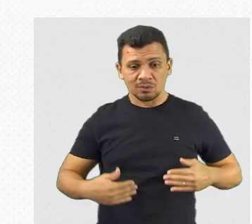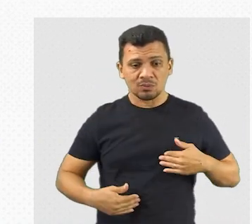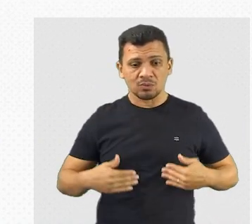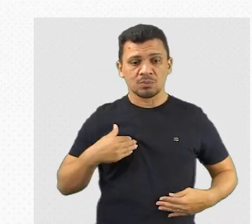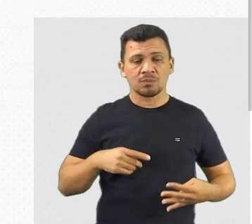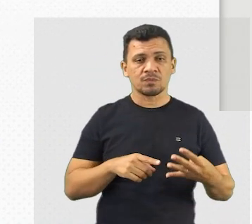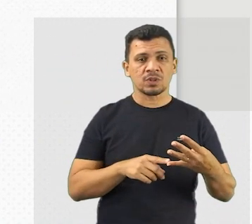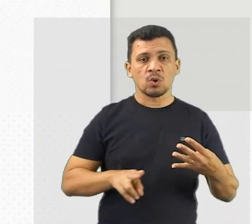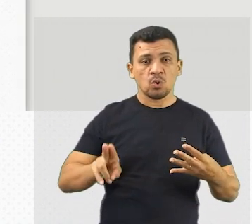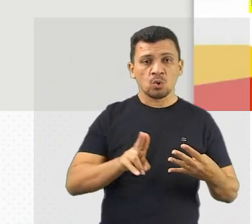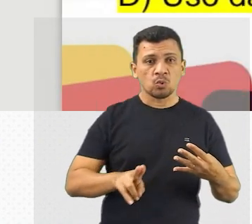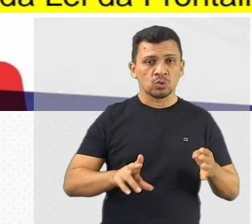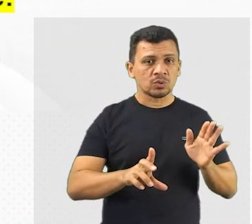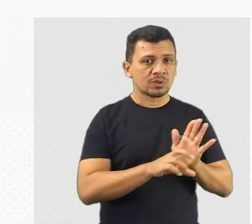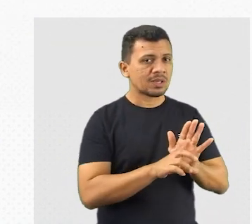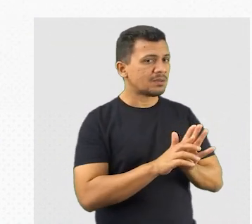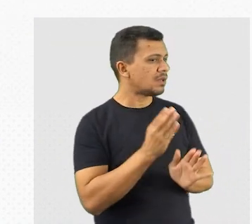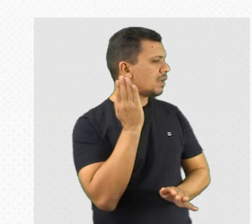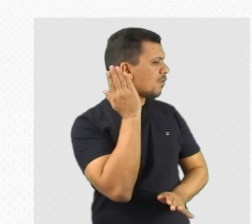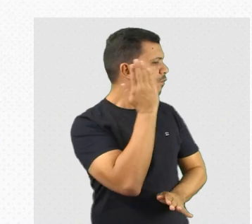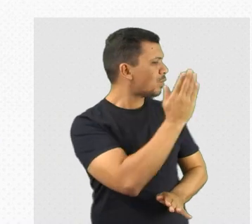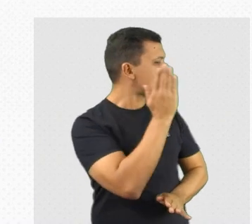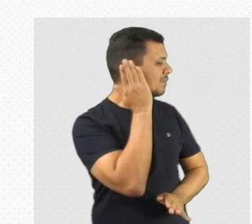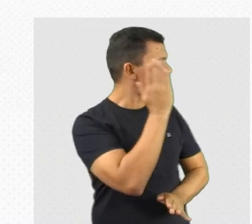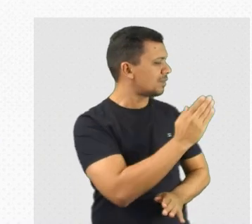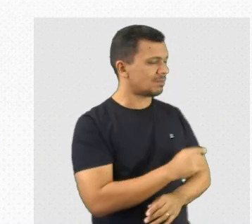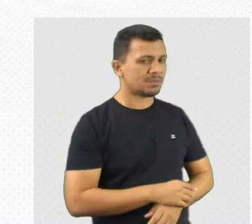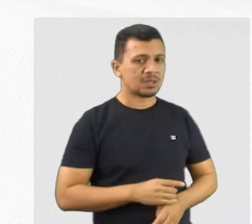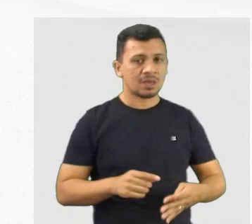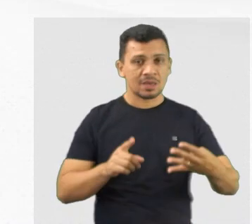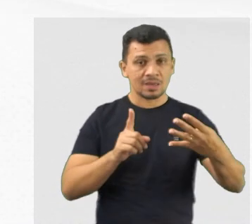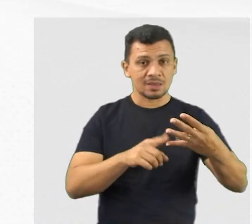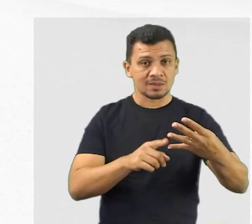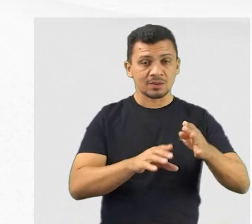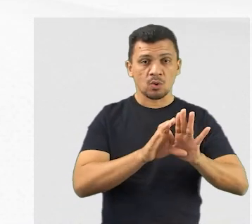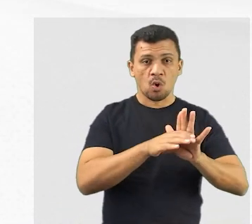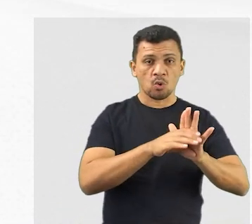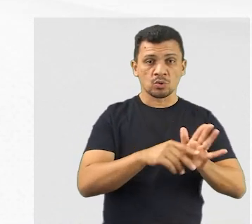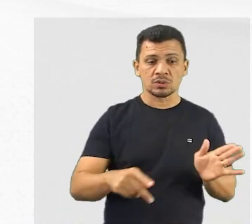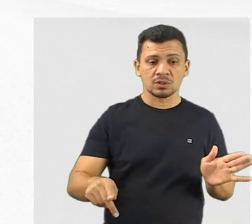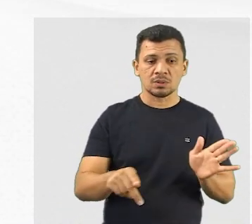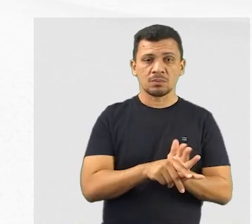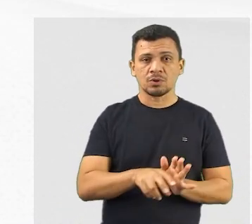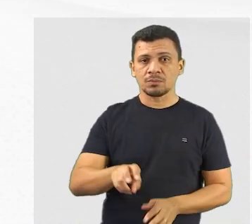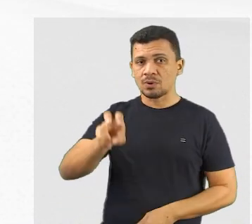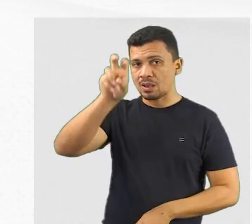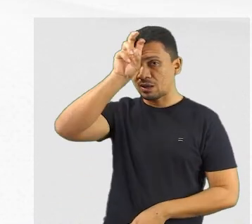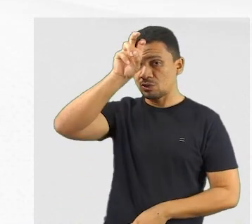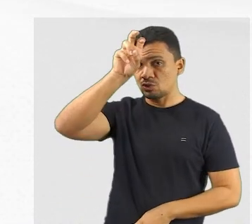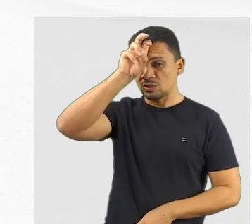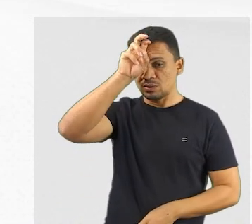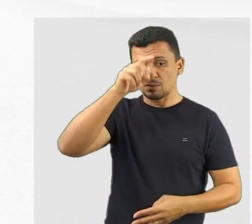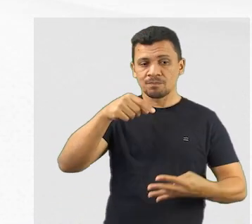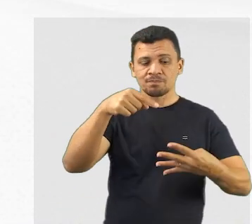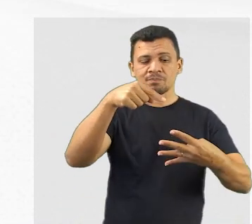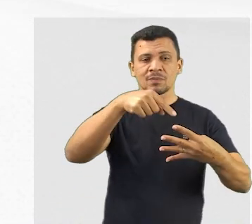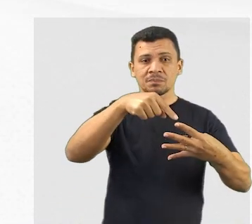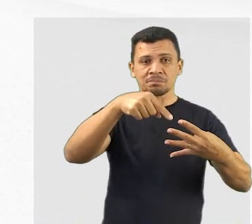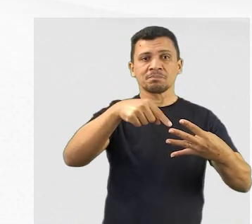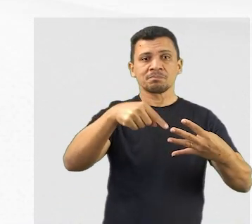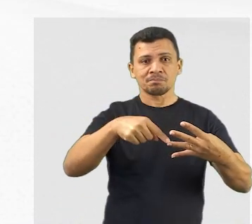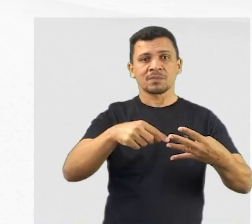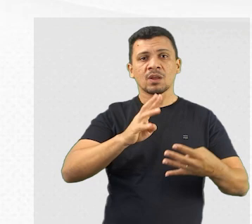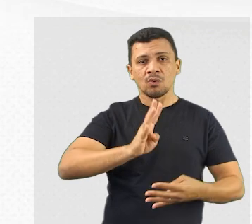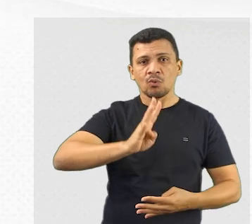lei da frontalidade. Bom, a lei da frontalidade é um conceito egípcio, então tudo que a gente está falando os romanos têm